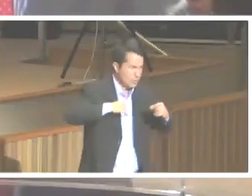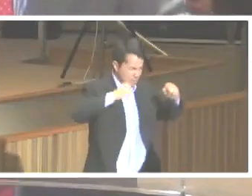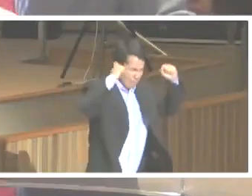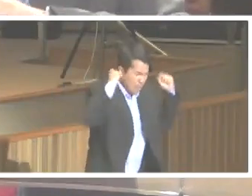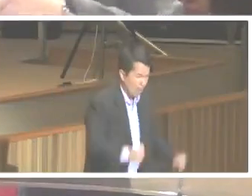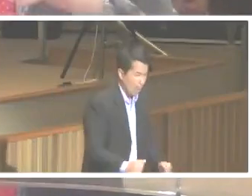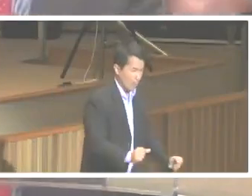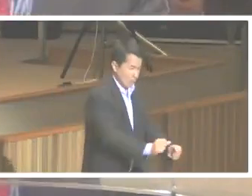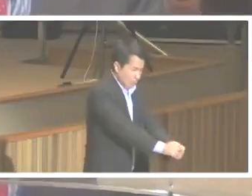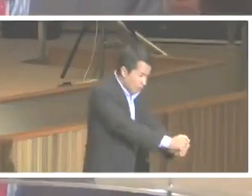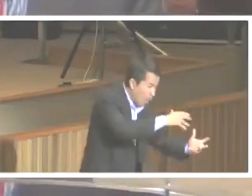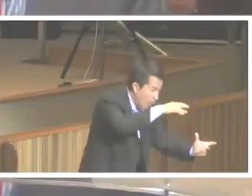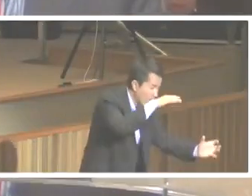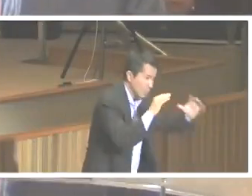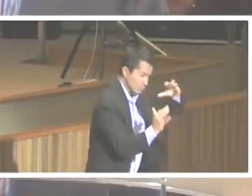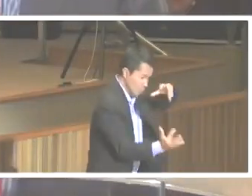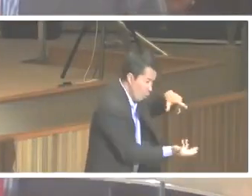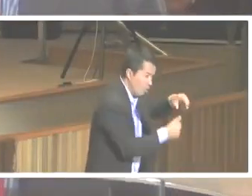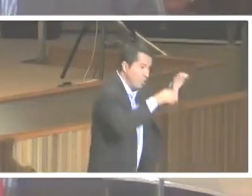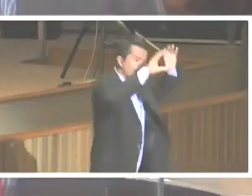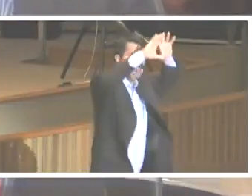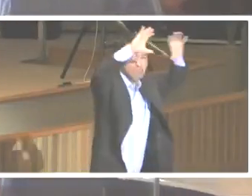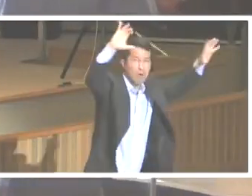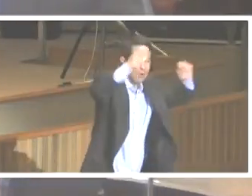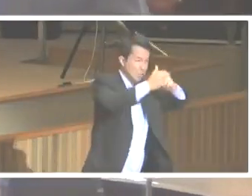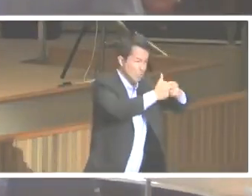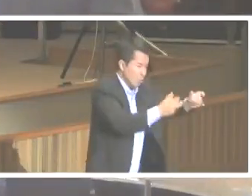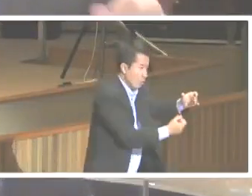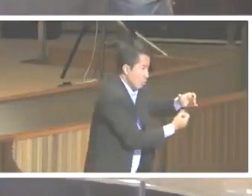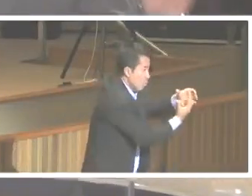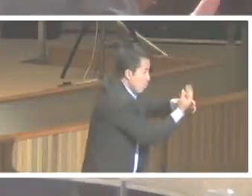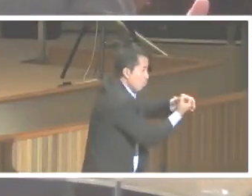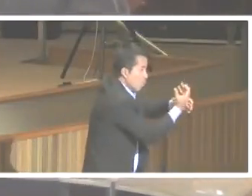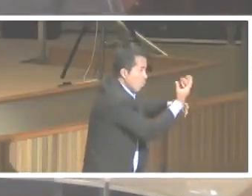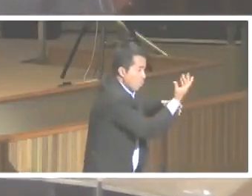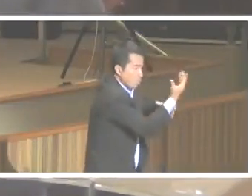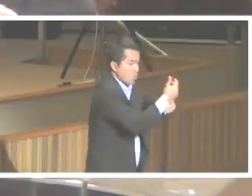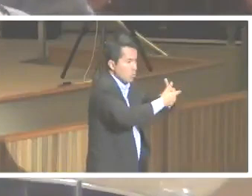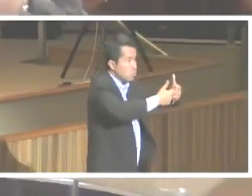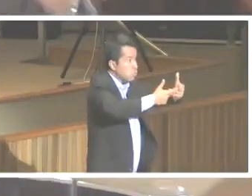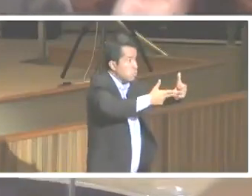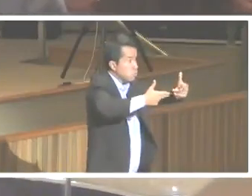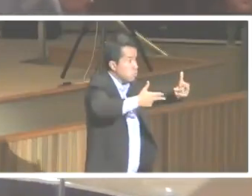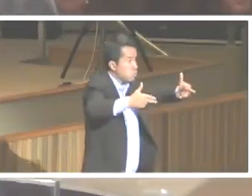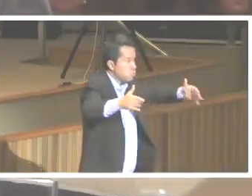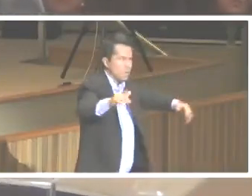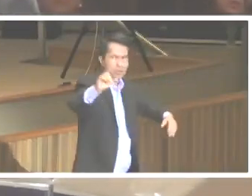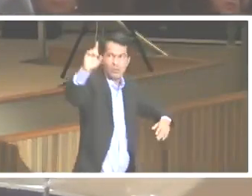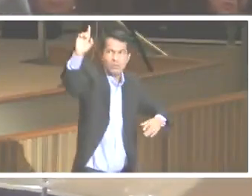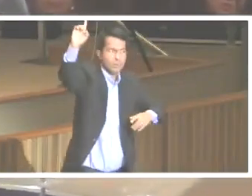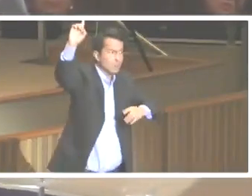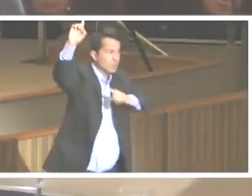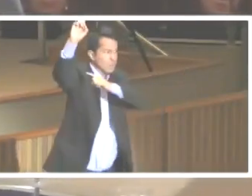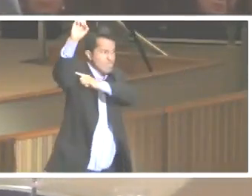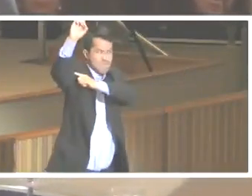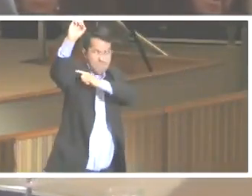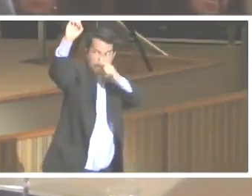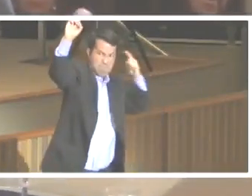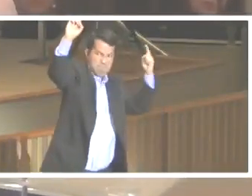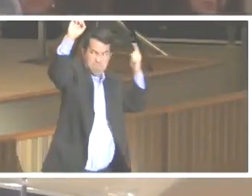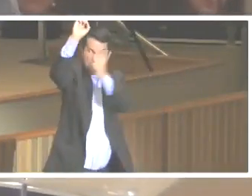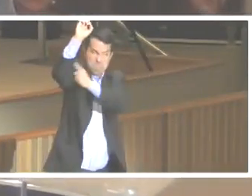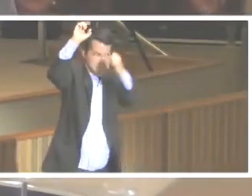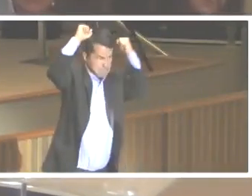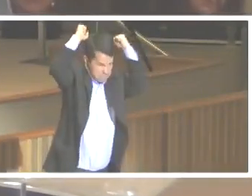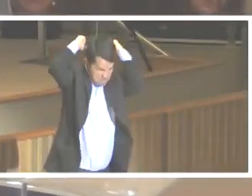criar do nada todas as coisas o senhor do céu e da terra o santo se a